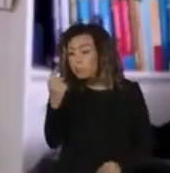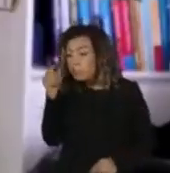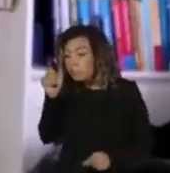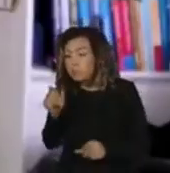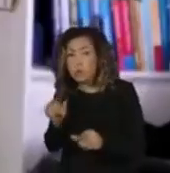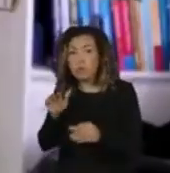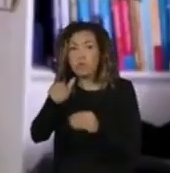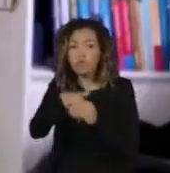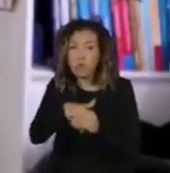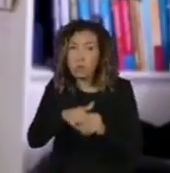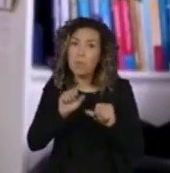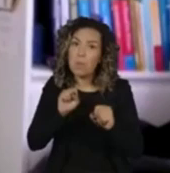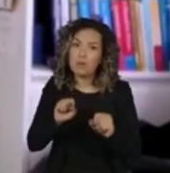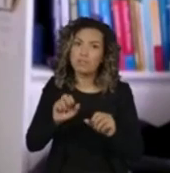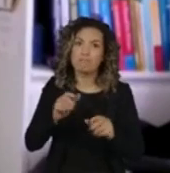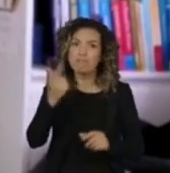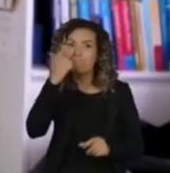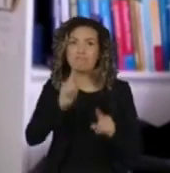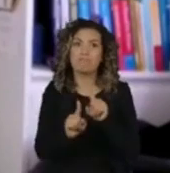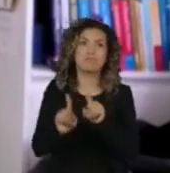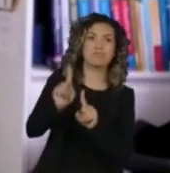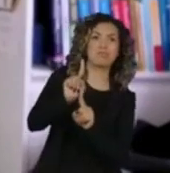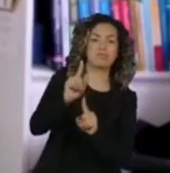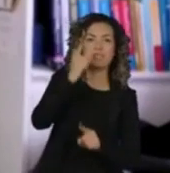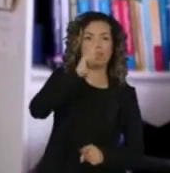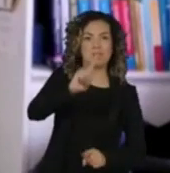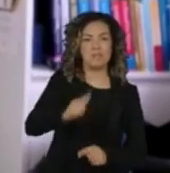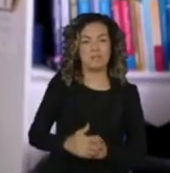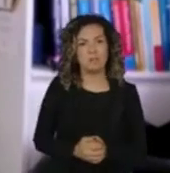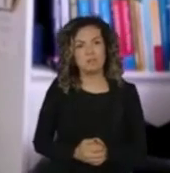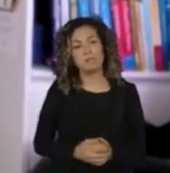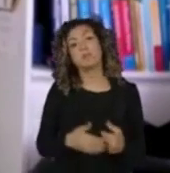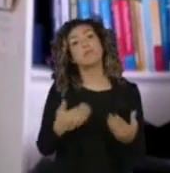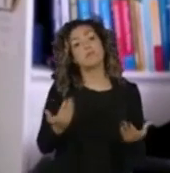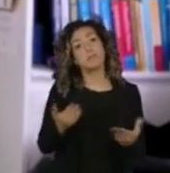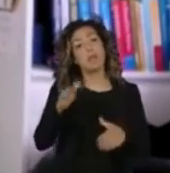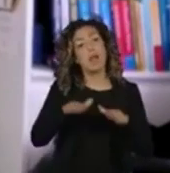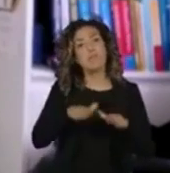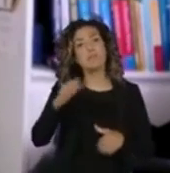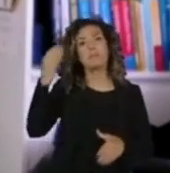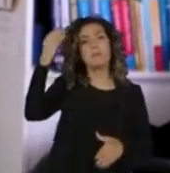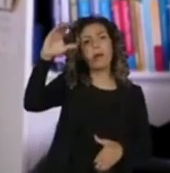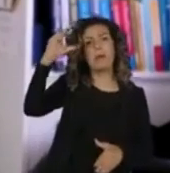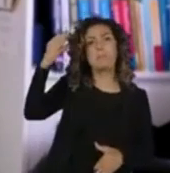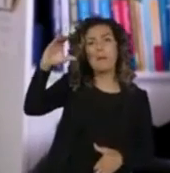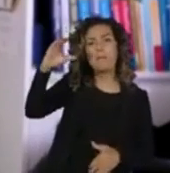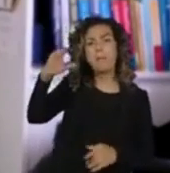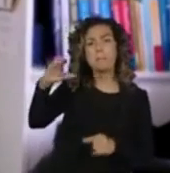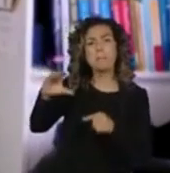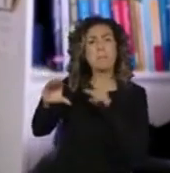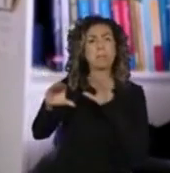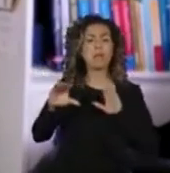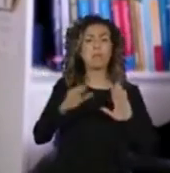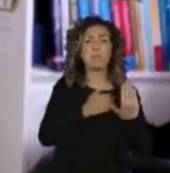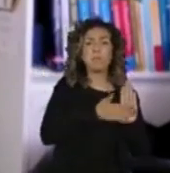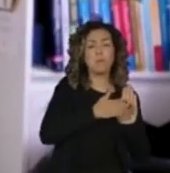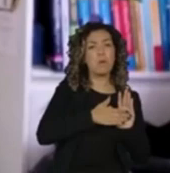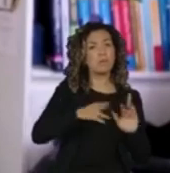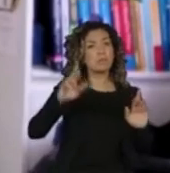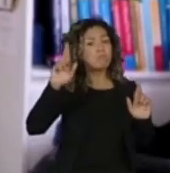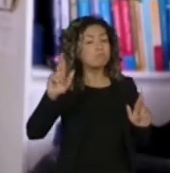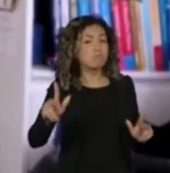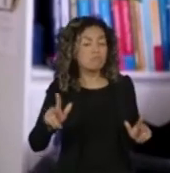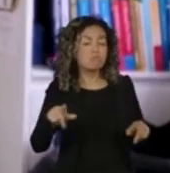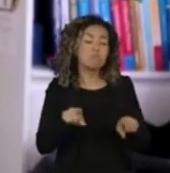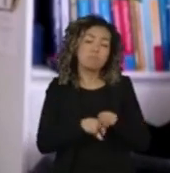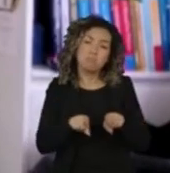o conteúdo ali compartilhado pode não ser o conteúdo oficial da campanha do candidato. Então, lógico que a questão da